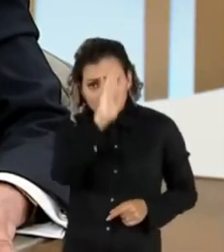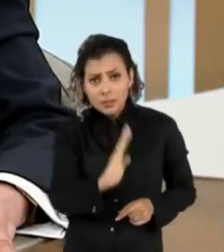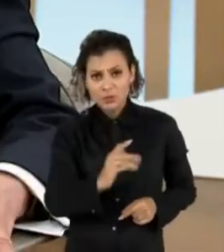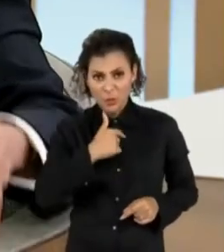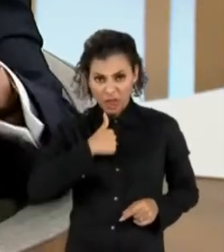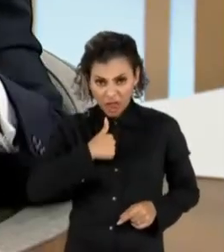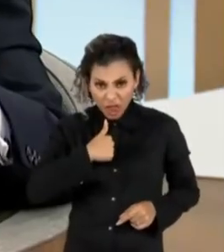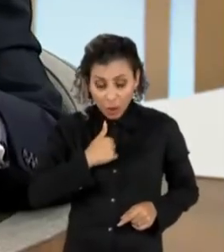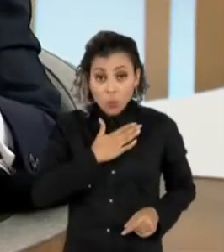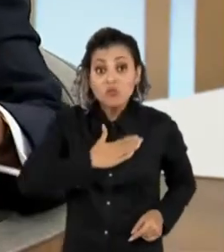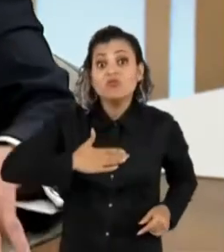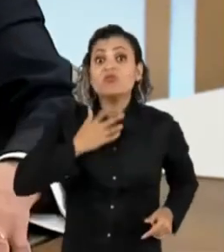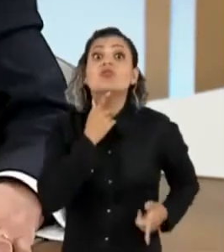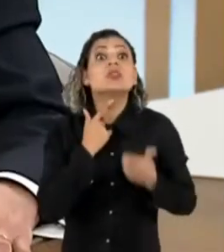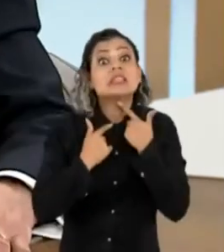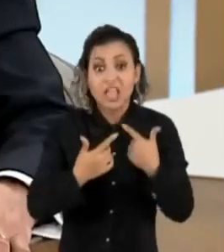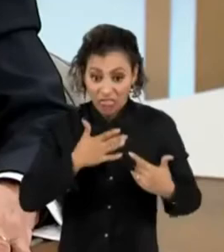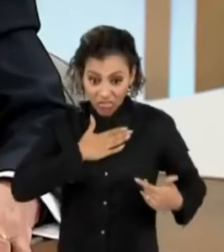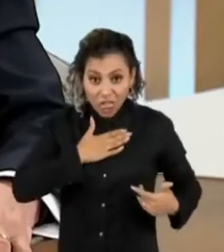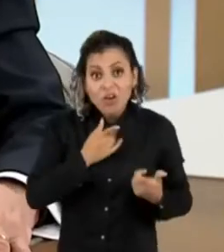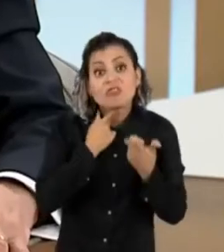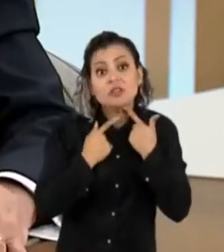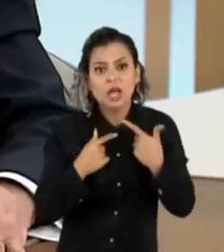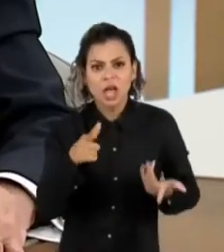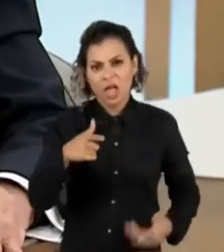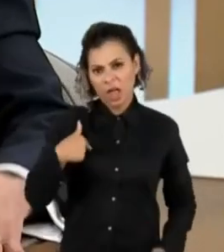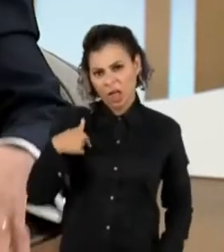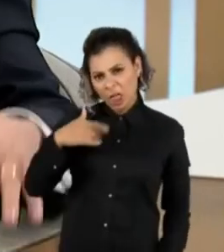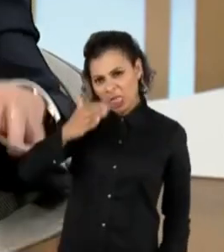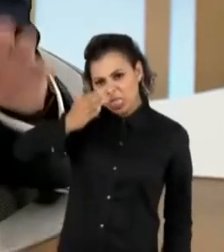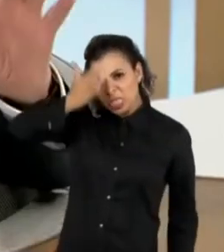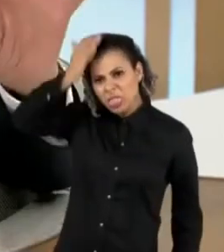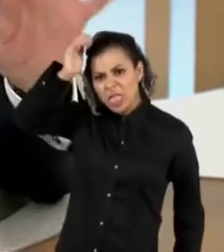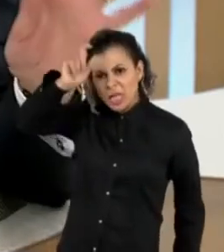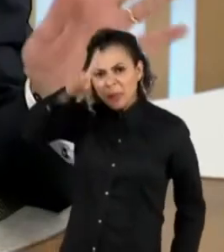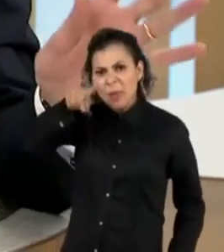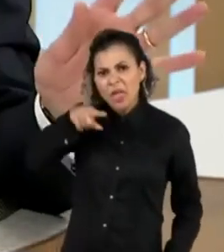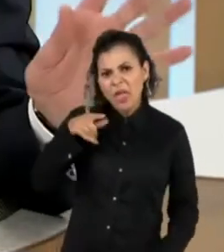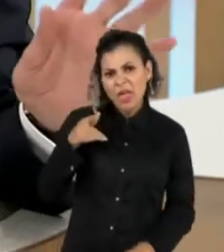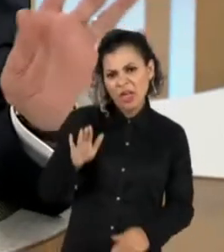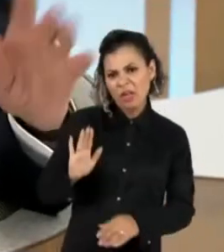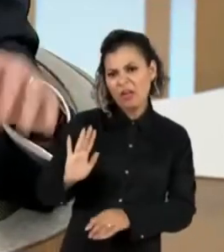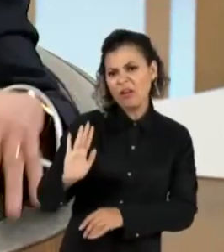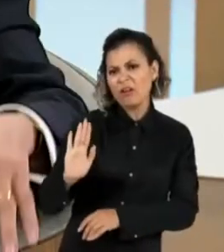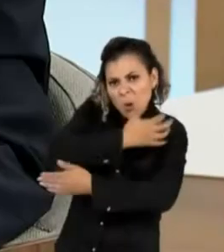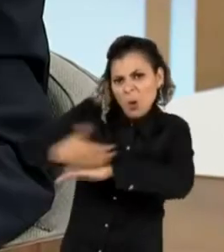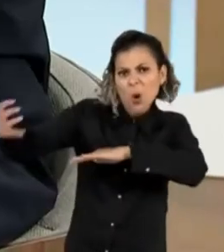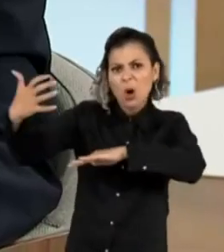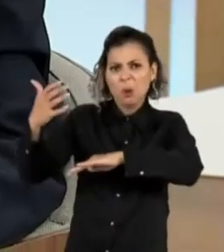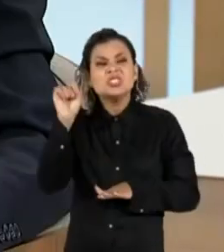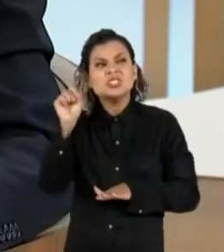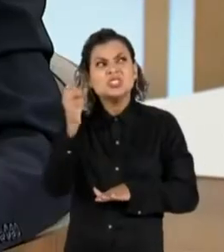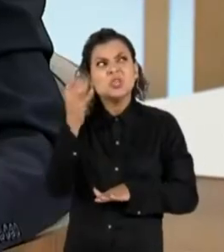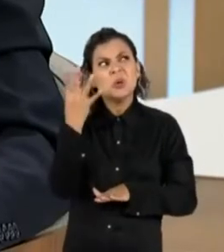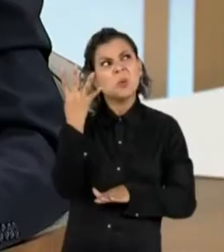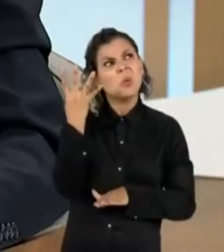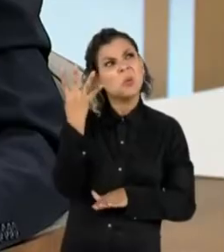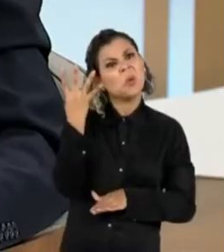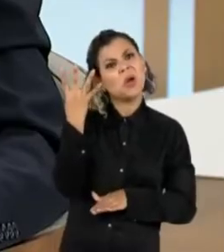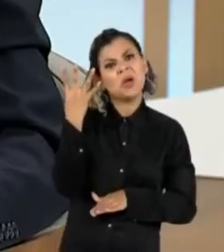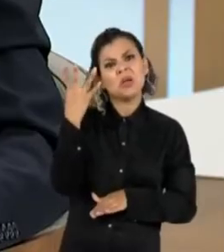conseguia utilizar a força para influenciar os midi-clórians para criar vida.